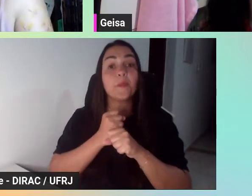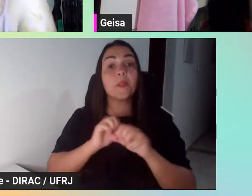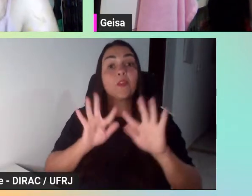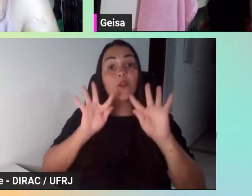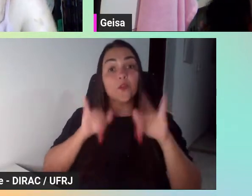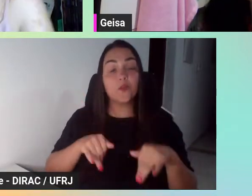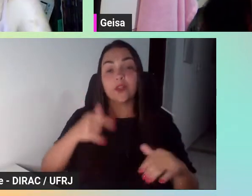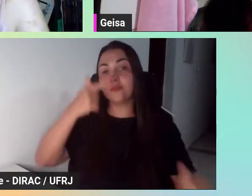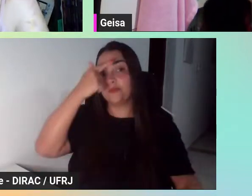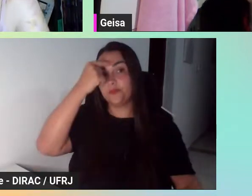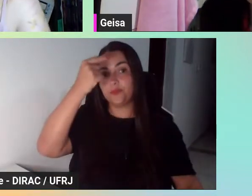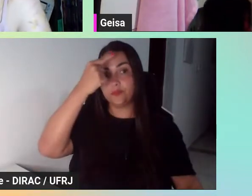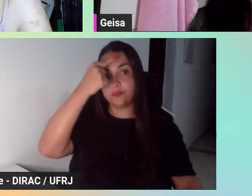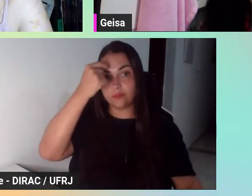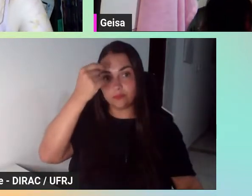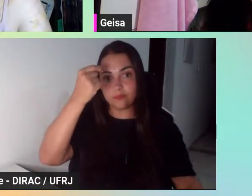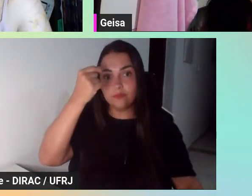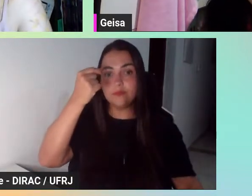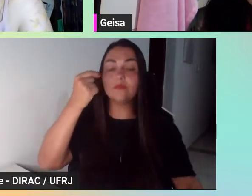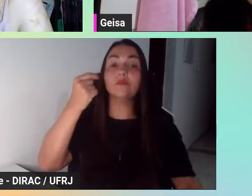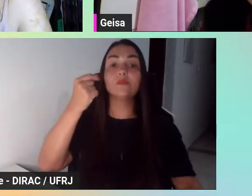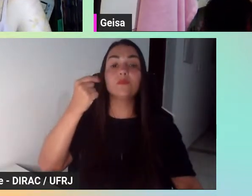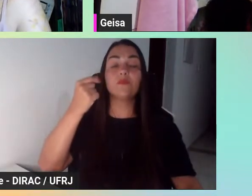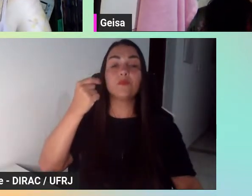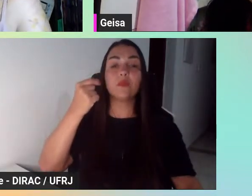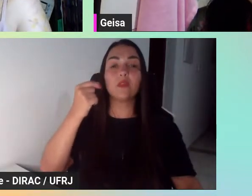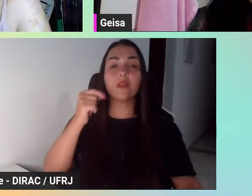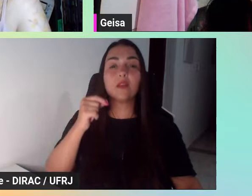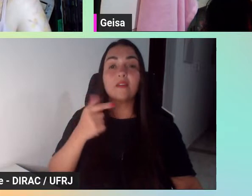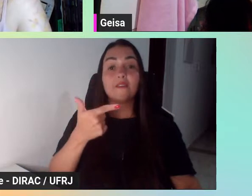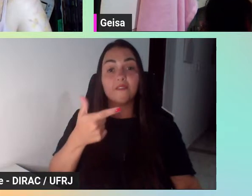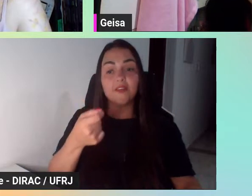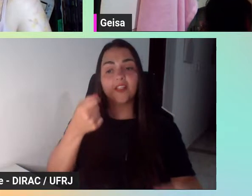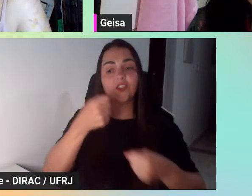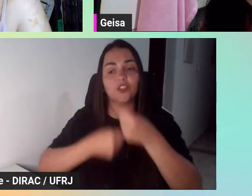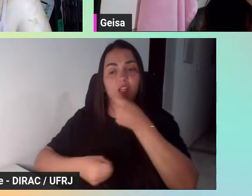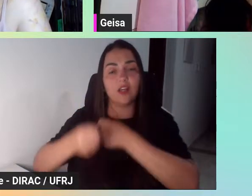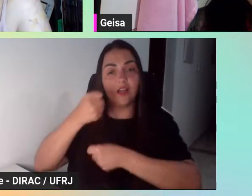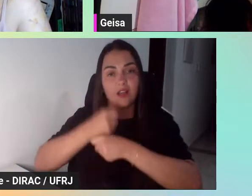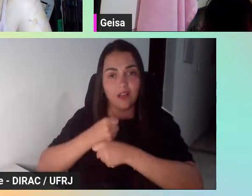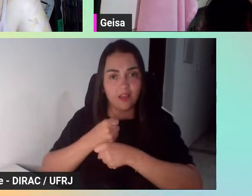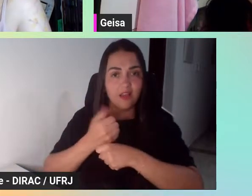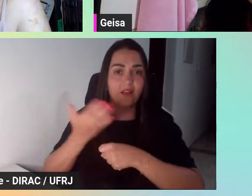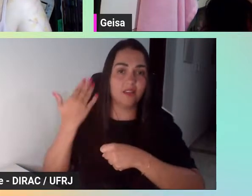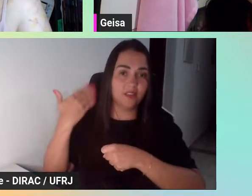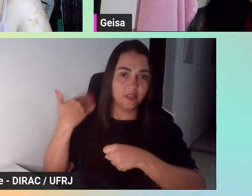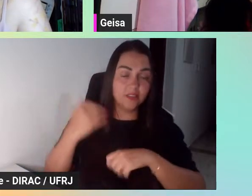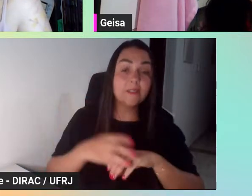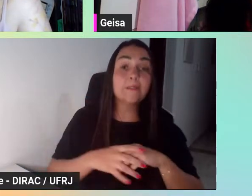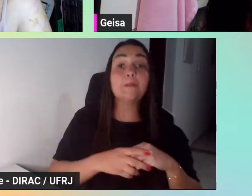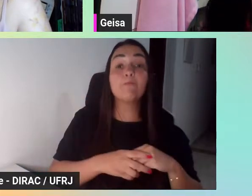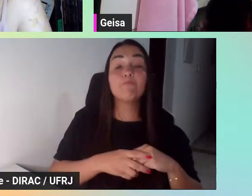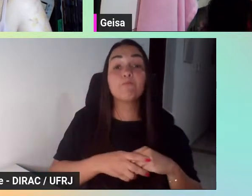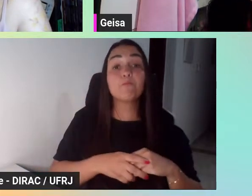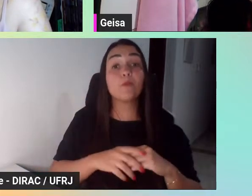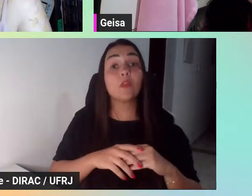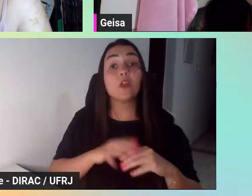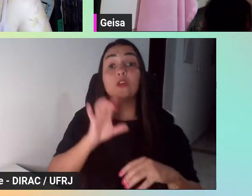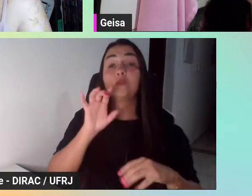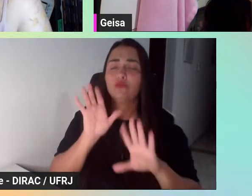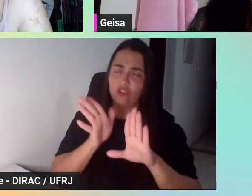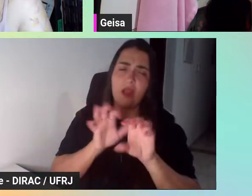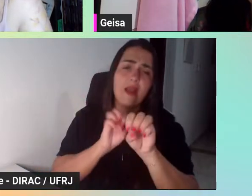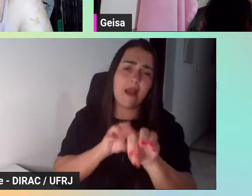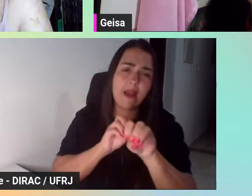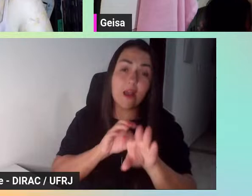graduação, né? Justamente há 20 anos, comecei a dar aula. E só em 2013,